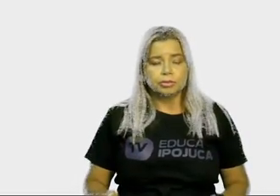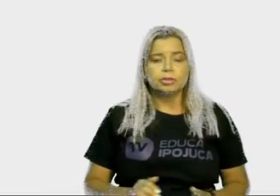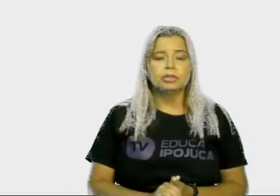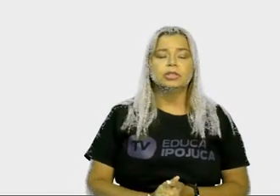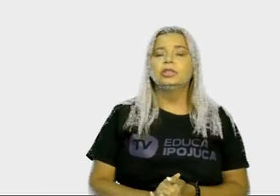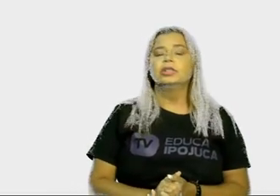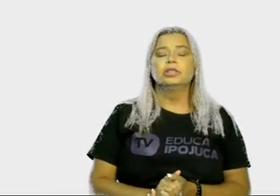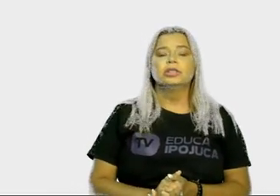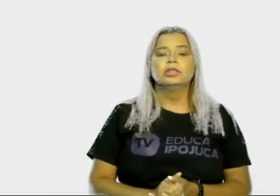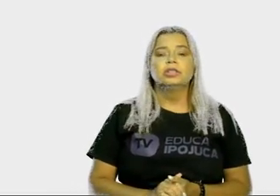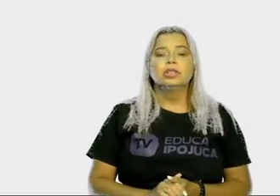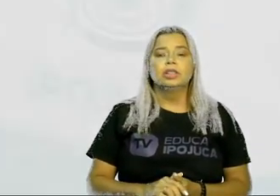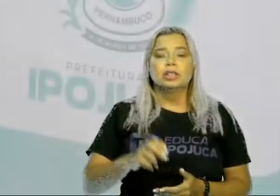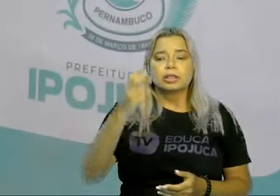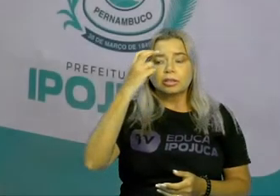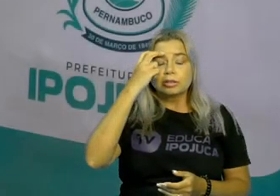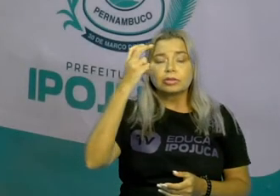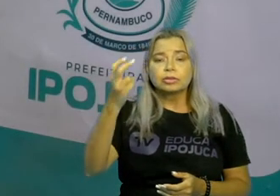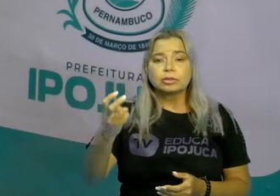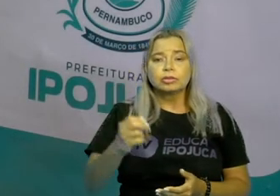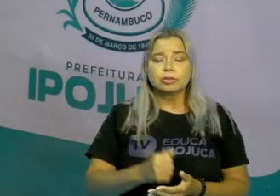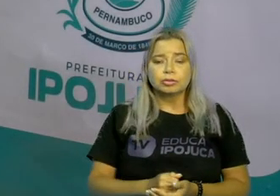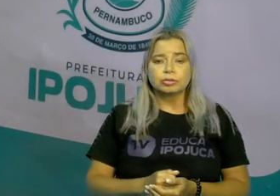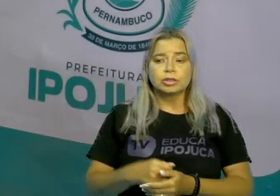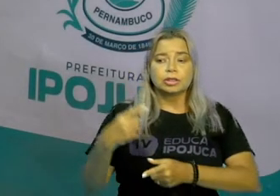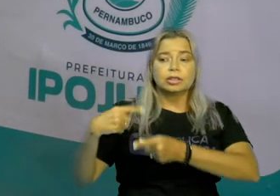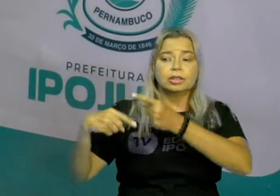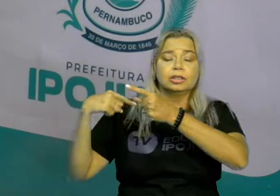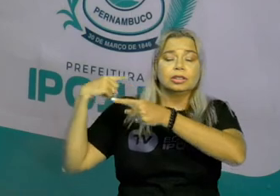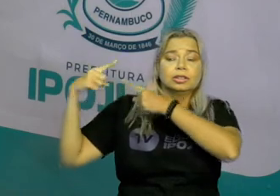cultural e faz parte das nossas tradições.